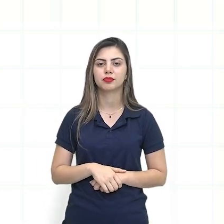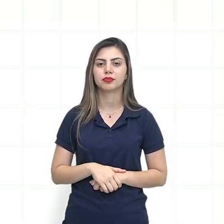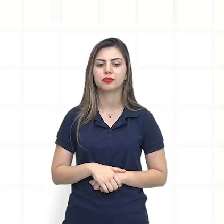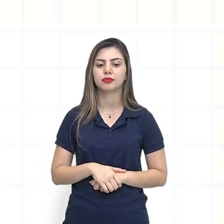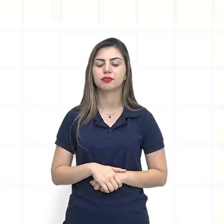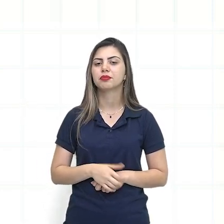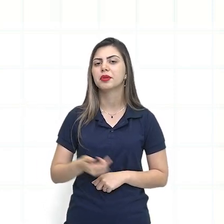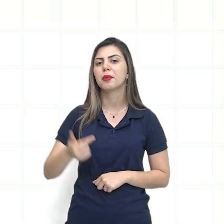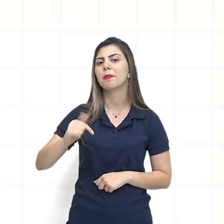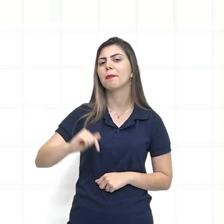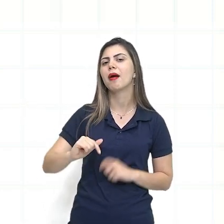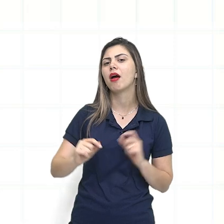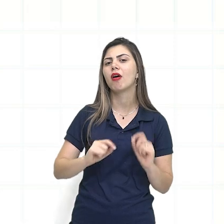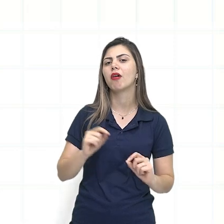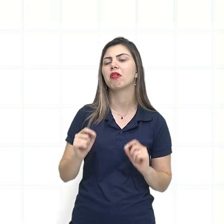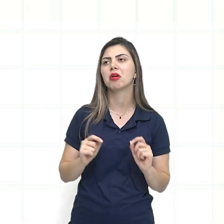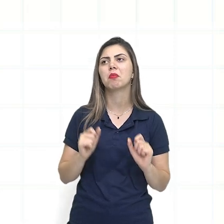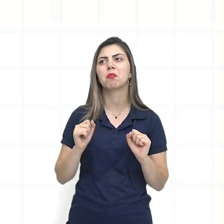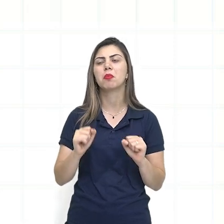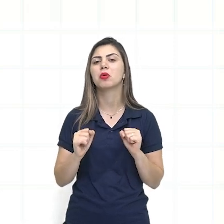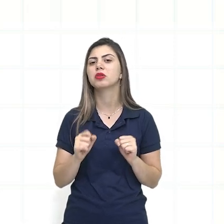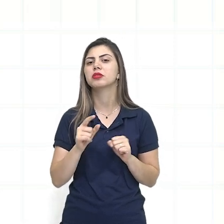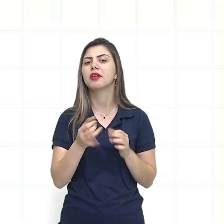o que mais?